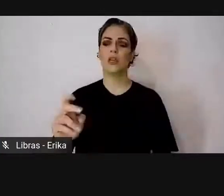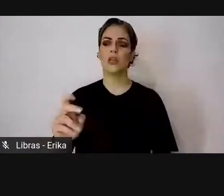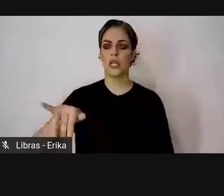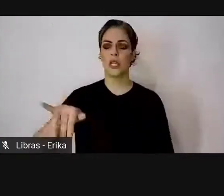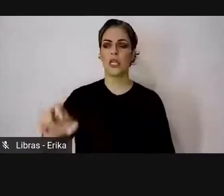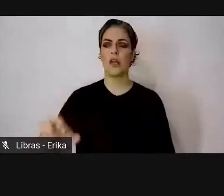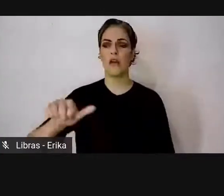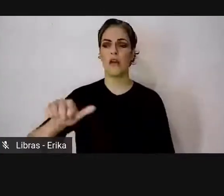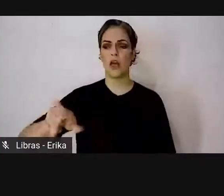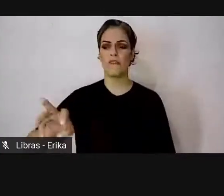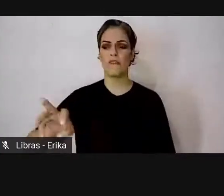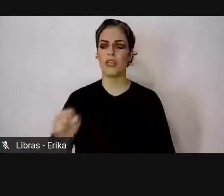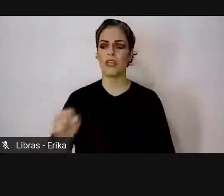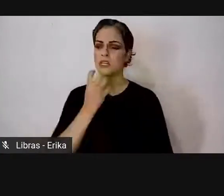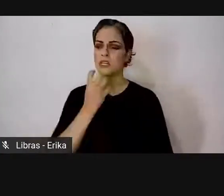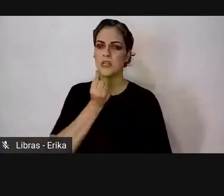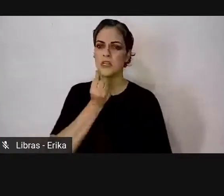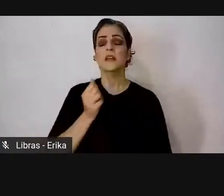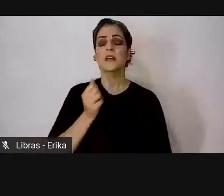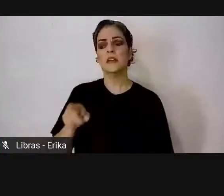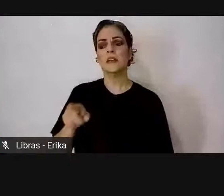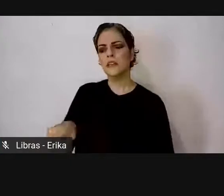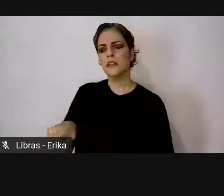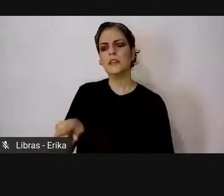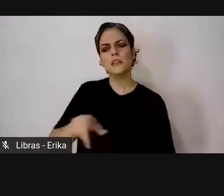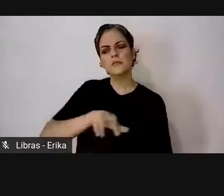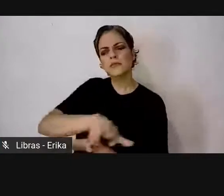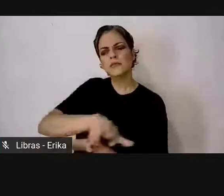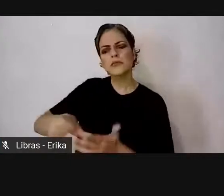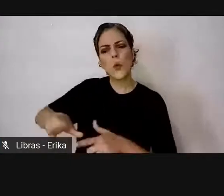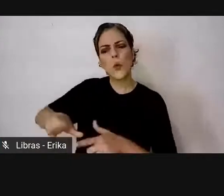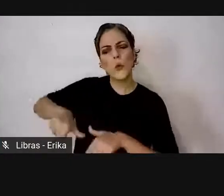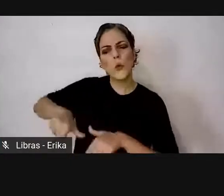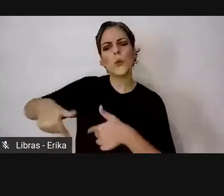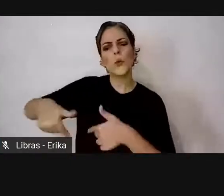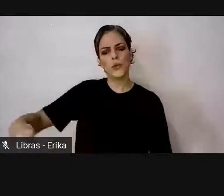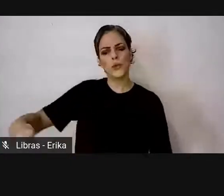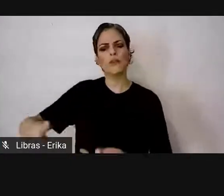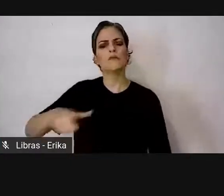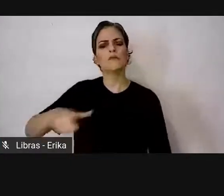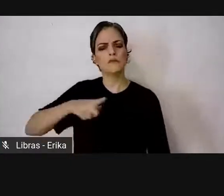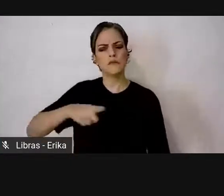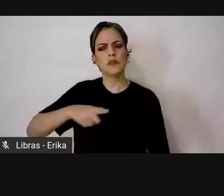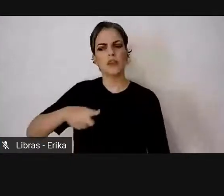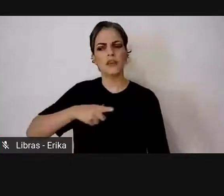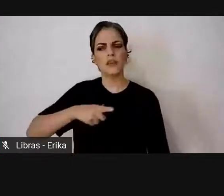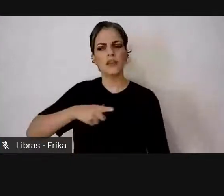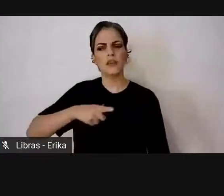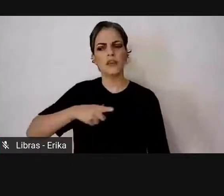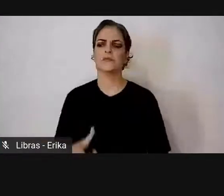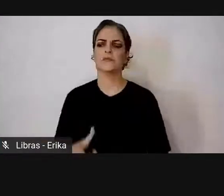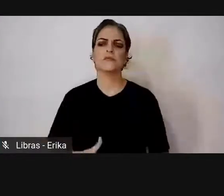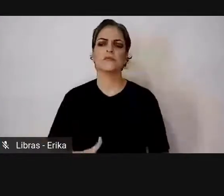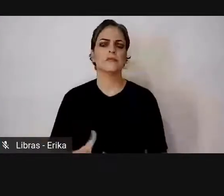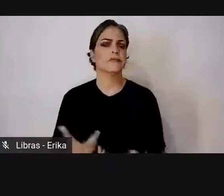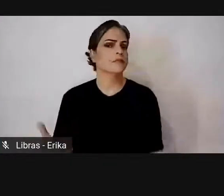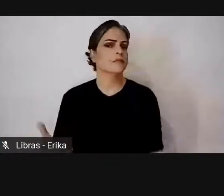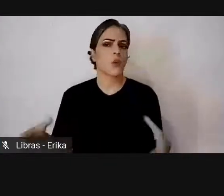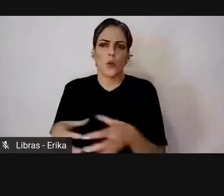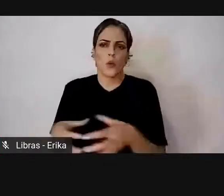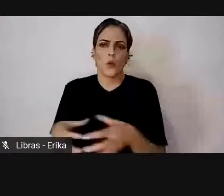e da luta interna também dentro da bancada feminina. Como vocês sabem bem, a bancada feminina não é um